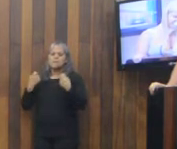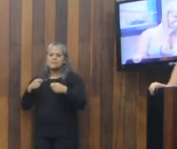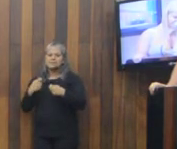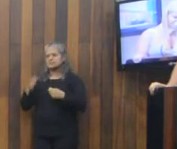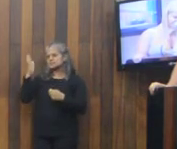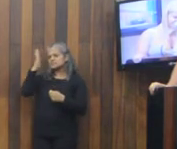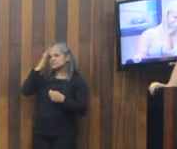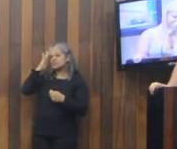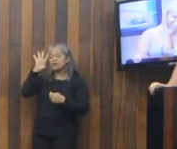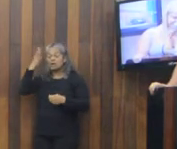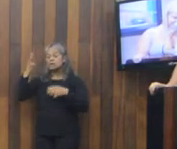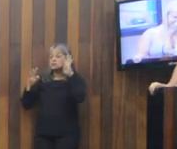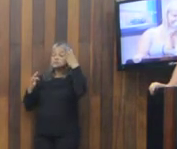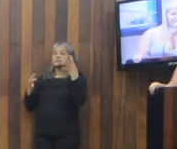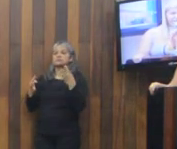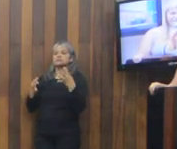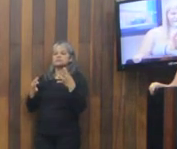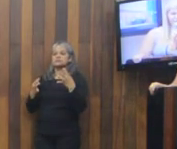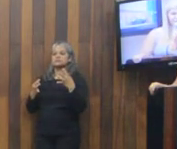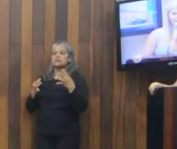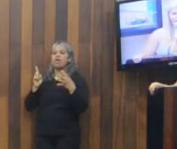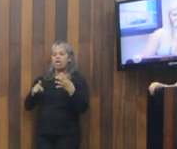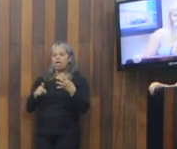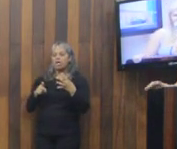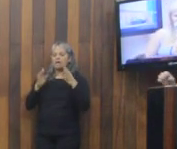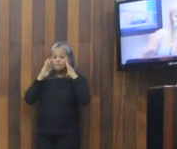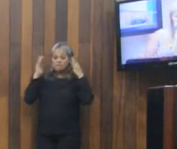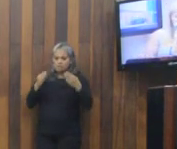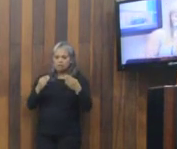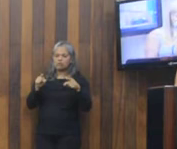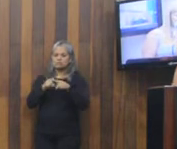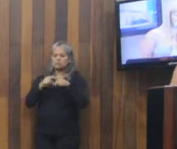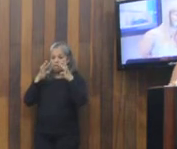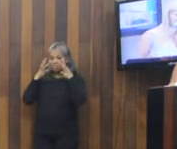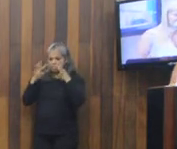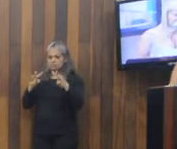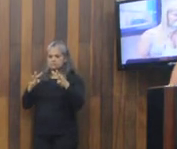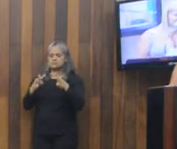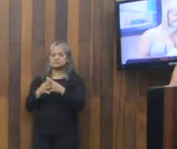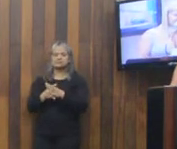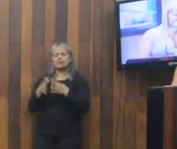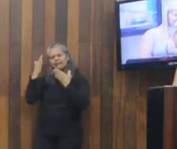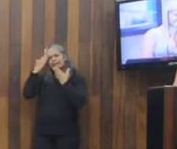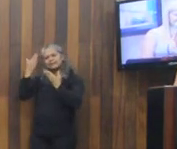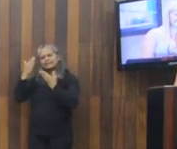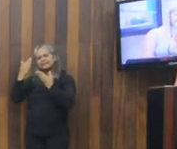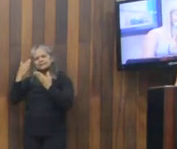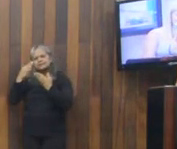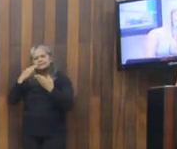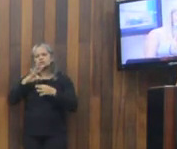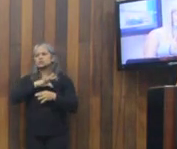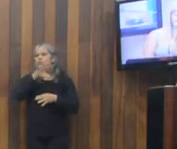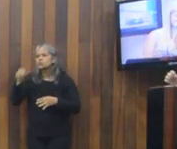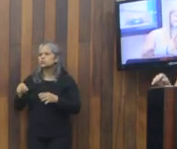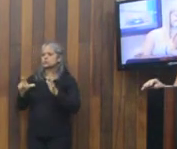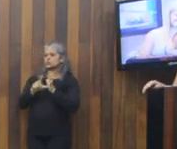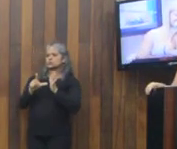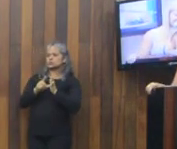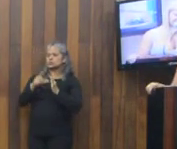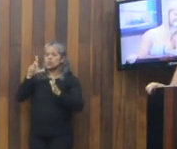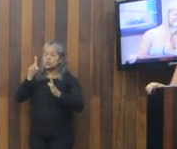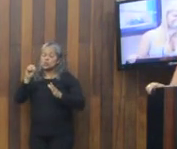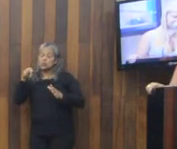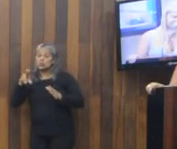dar soluções. Esse é o foco e é a meta. Agradeço a todos os empresários que acreditam na CIA